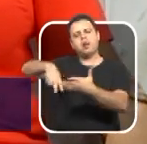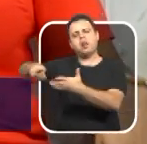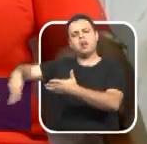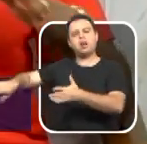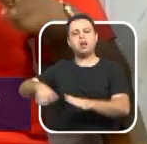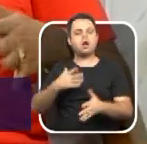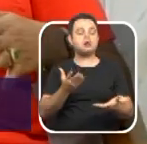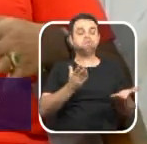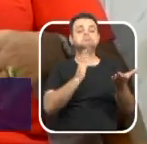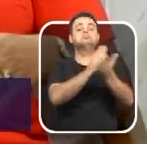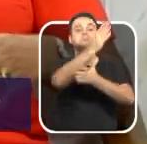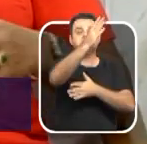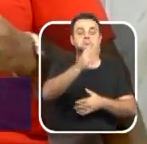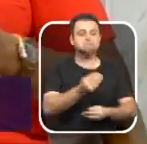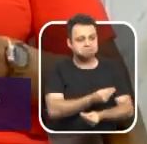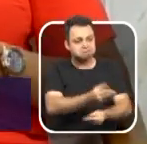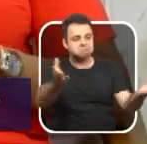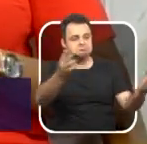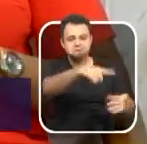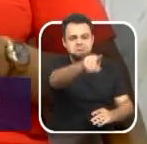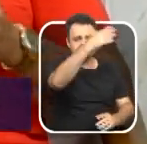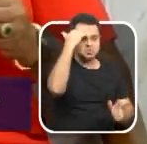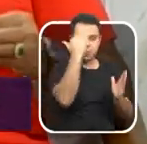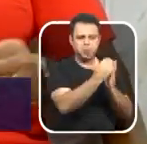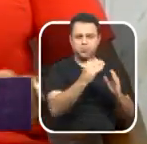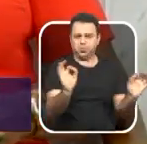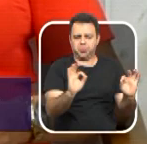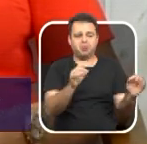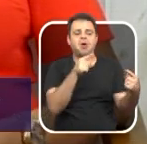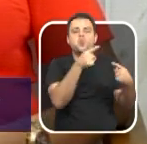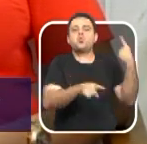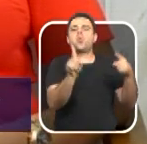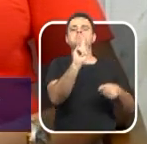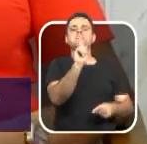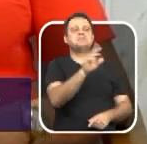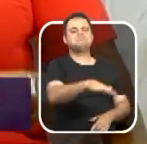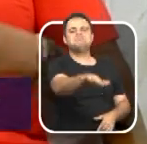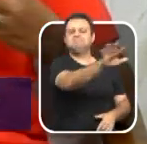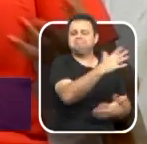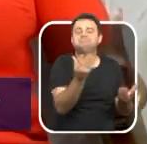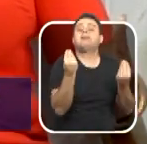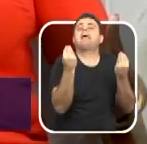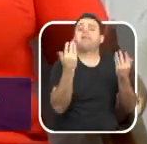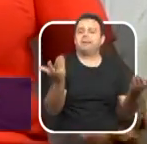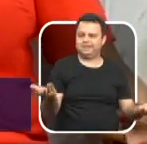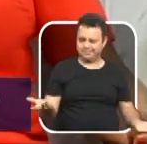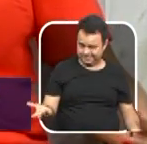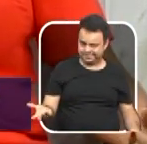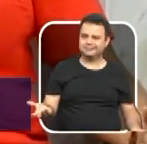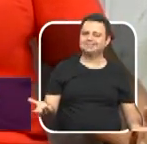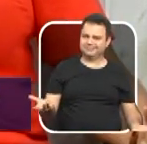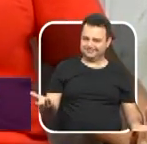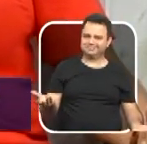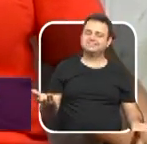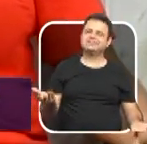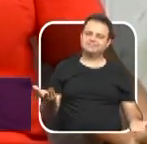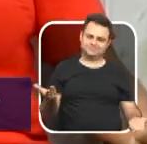de trazer a prioridade de encaminhamento para cursos e vagas de emprego muda a